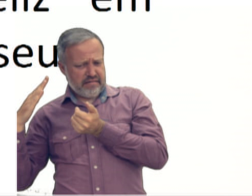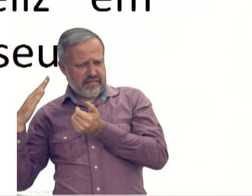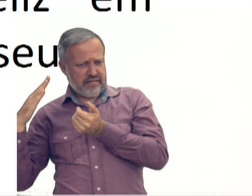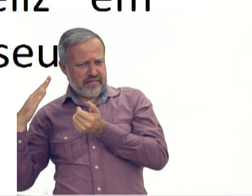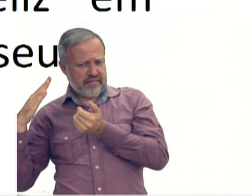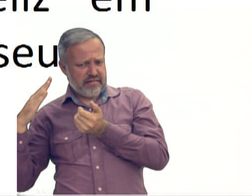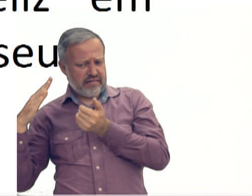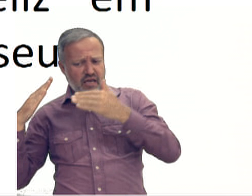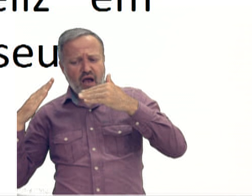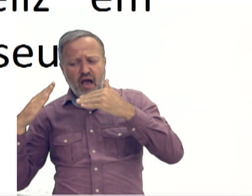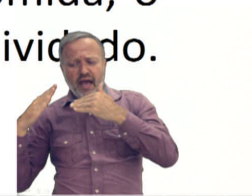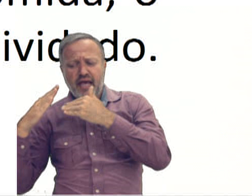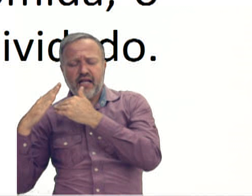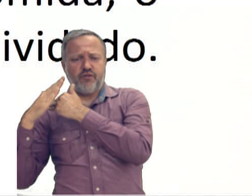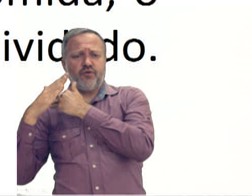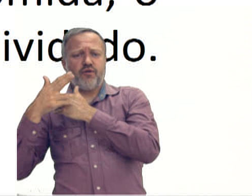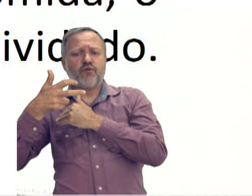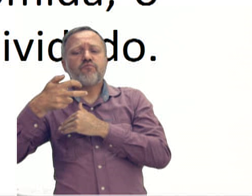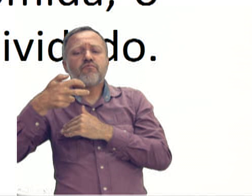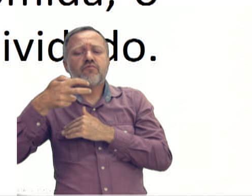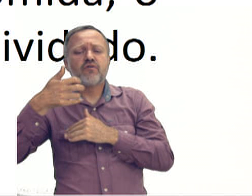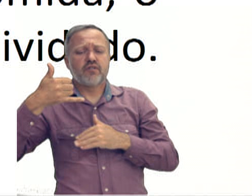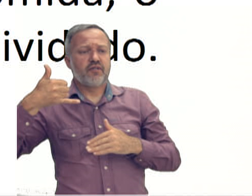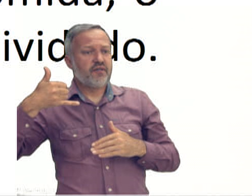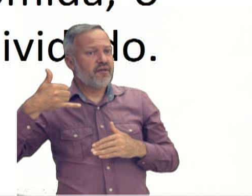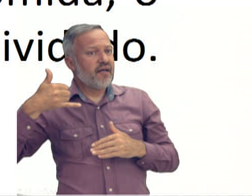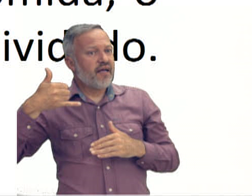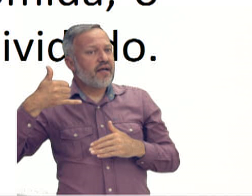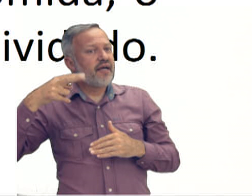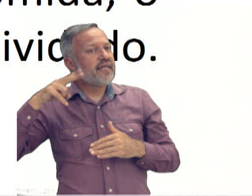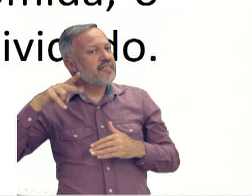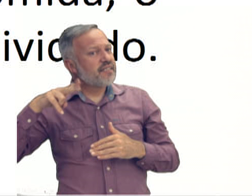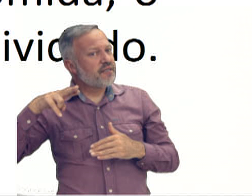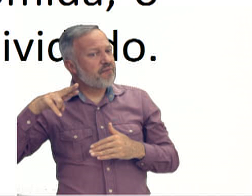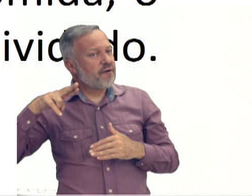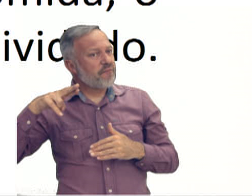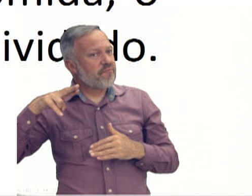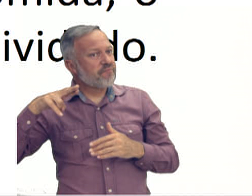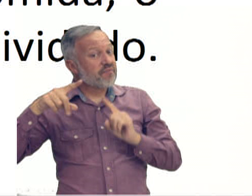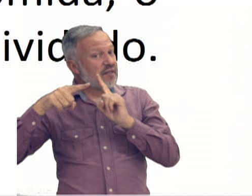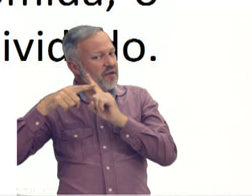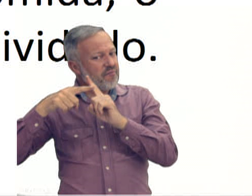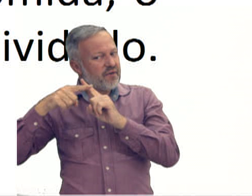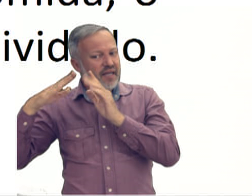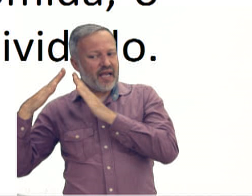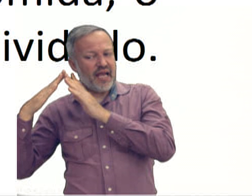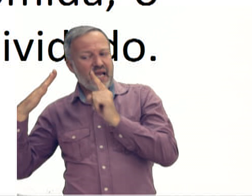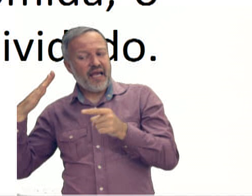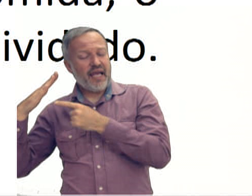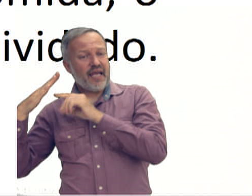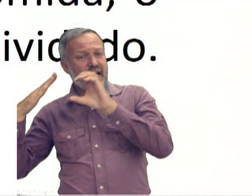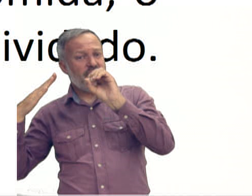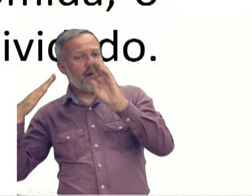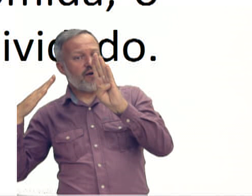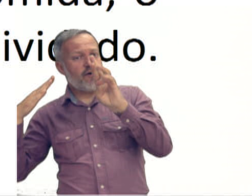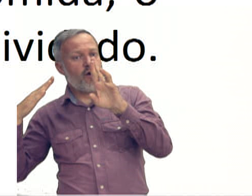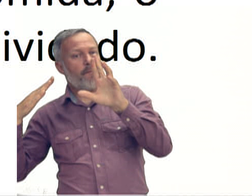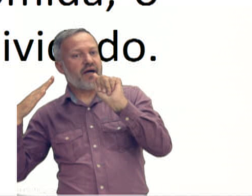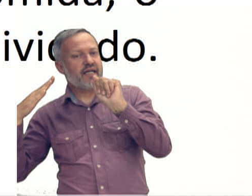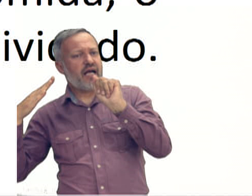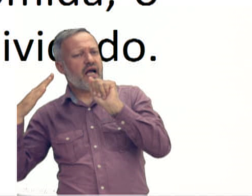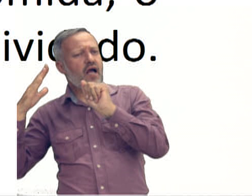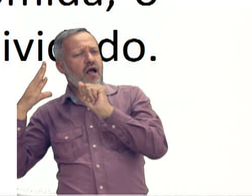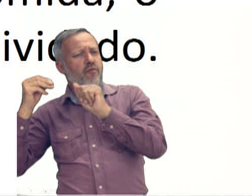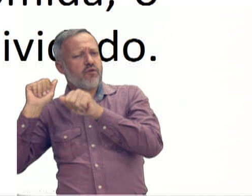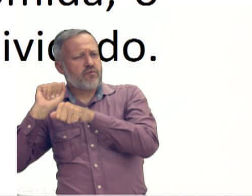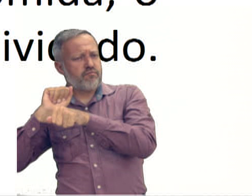irmãos em seu humilde lar. Ninguém o visitava, era muito raro. Obará era muito pobre